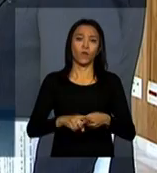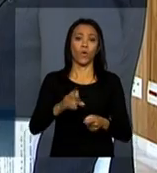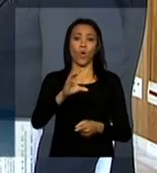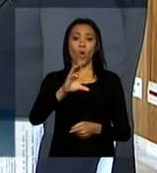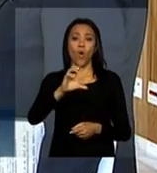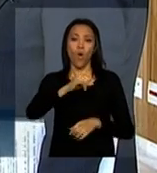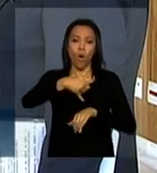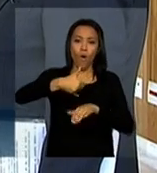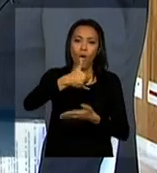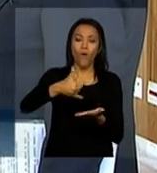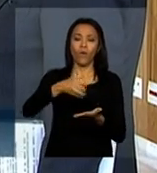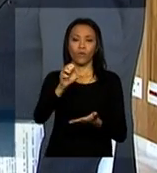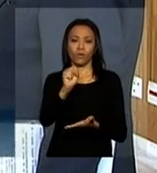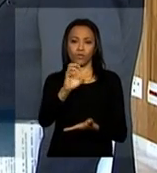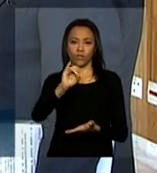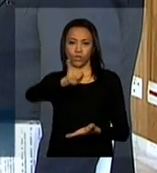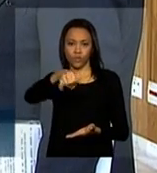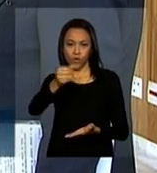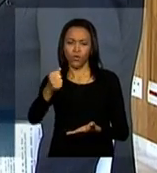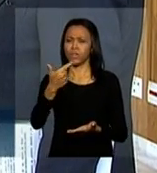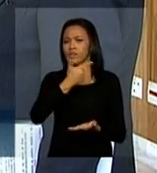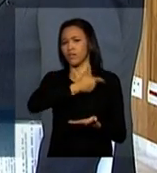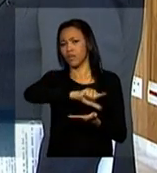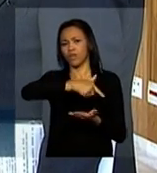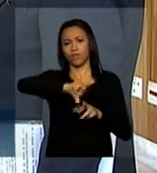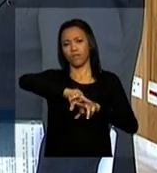soja, entre outros produtos.